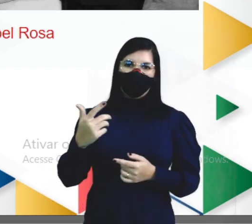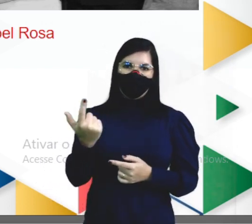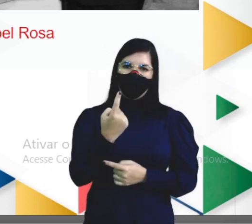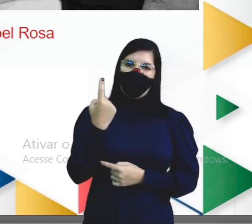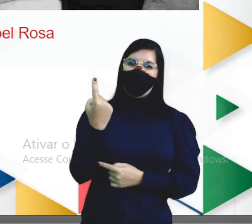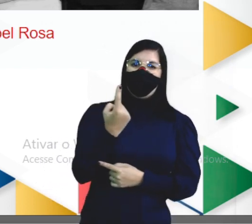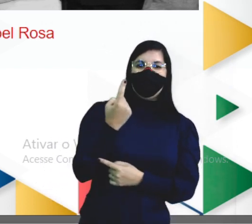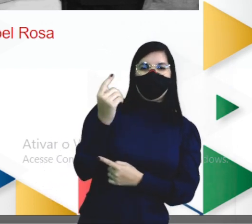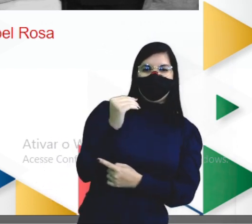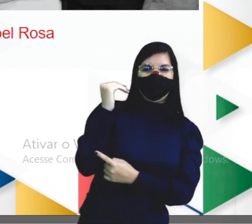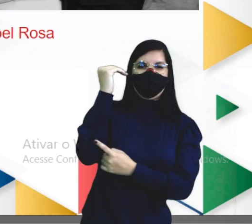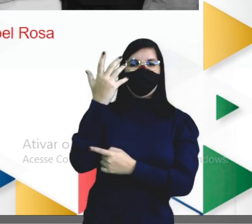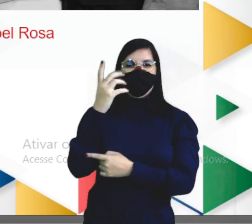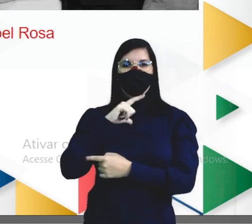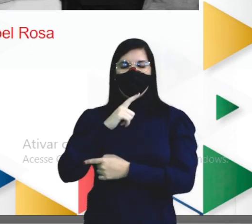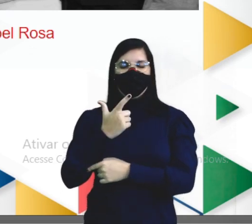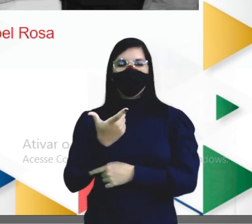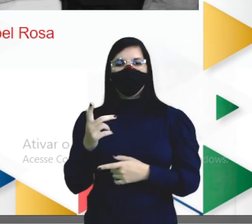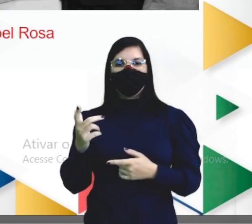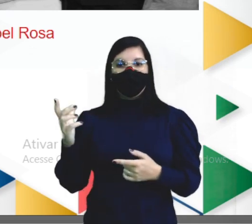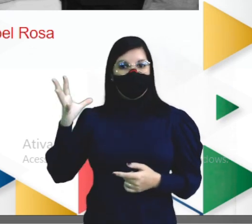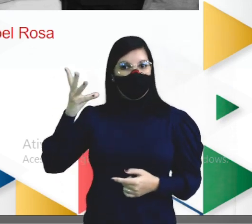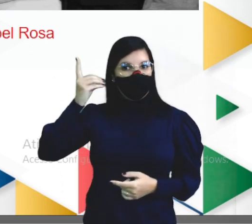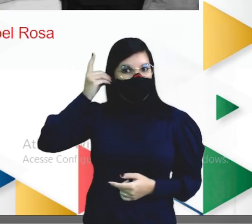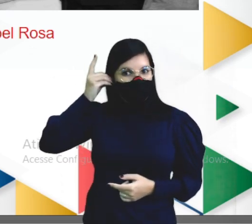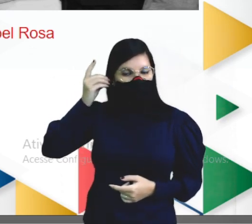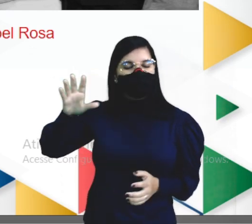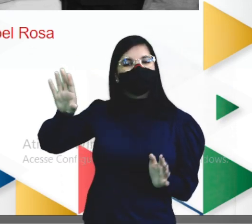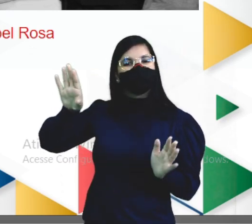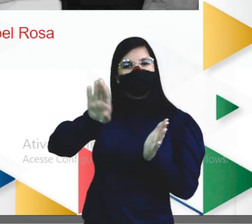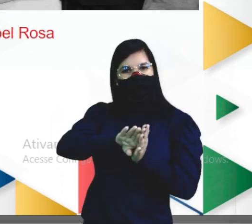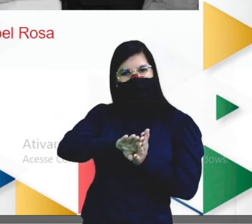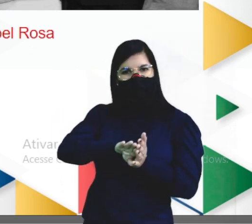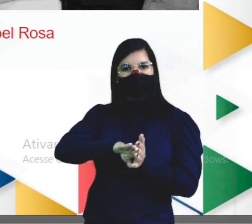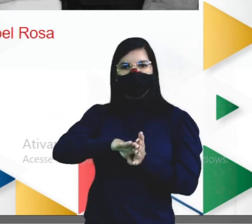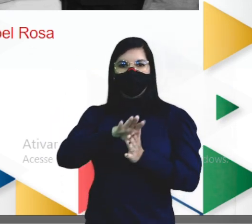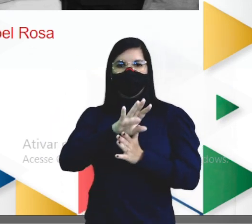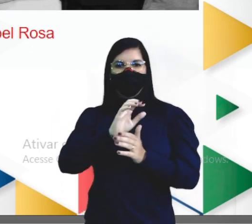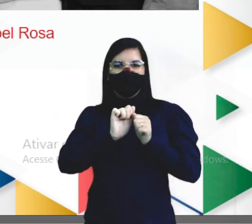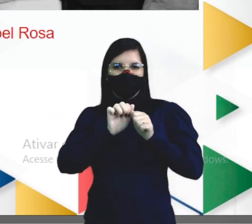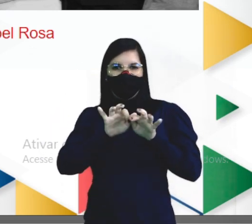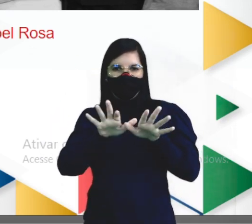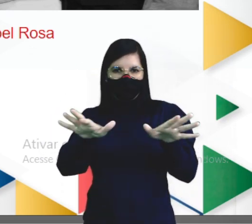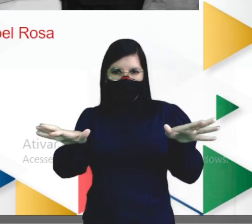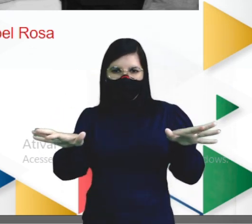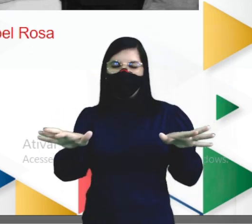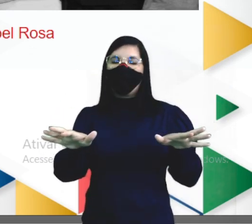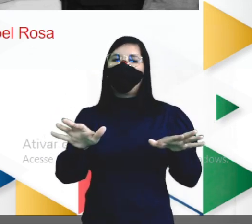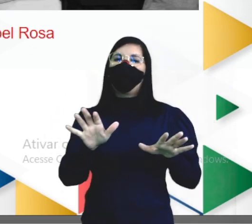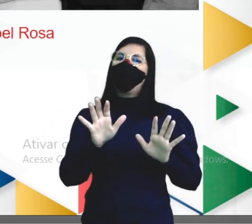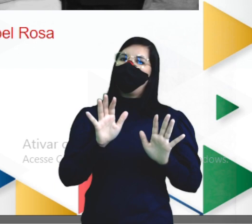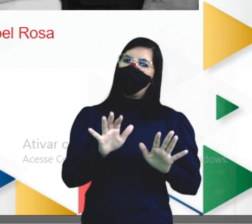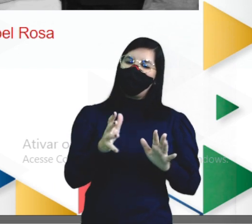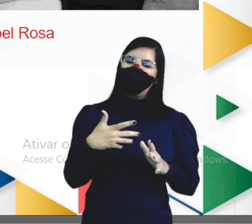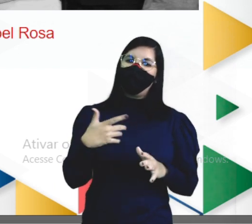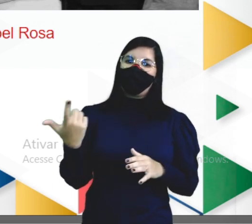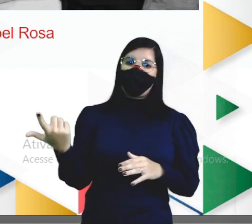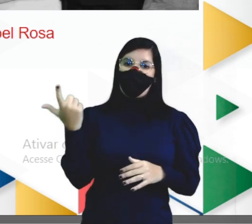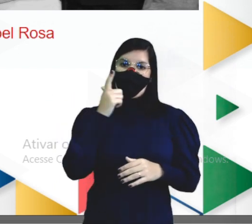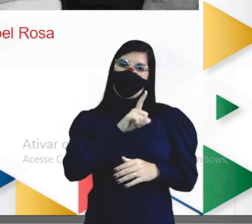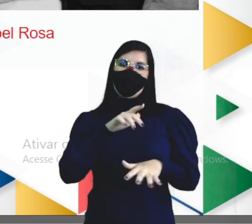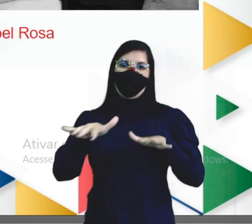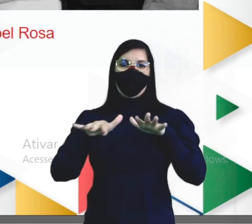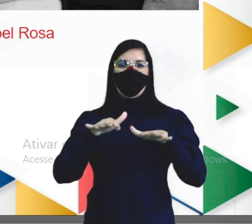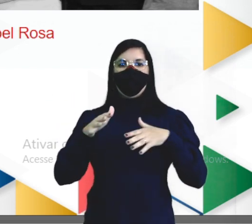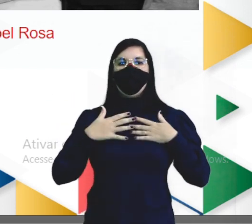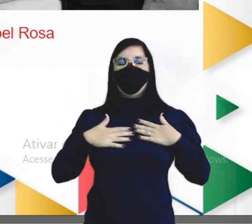né? Então, assim, quando chegou a era das rádios, né? Quando ele vai se popularizando mais, como eu falei para vocês, né? Então, ele ganha um ritmo